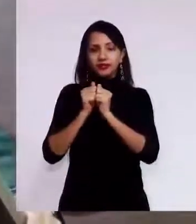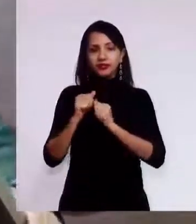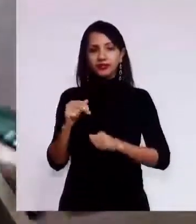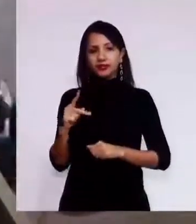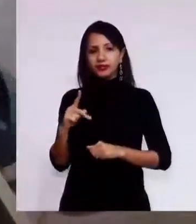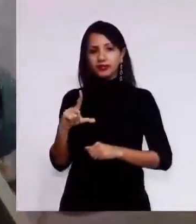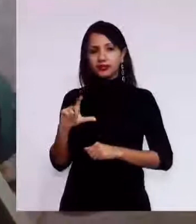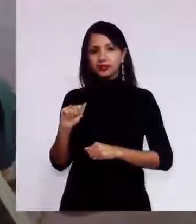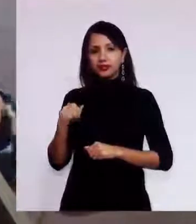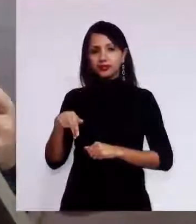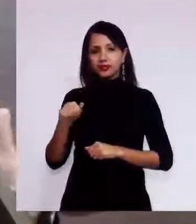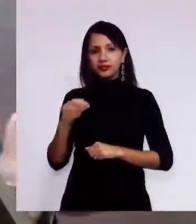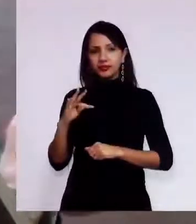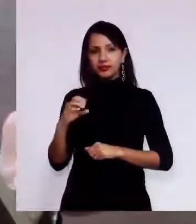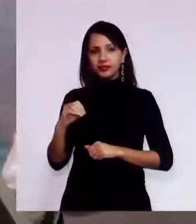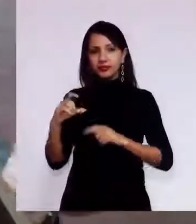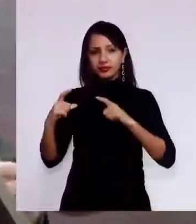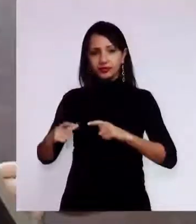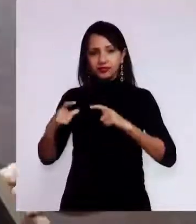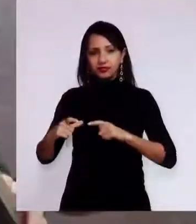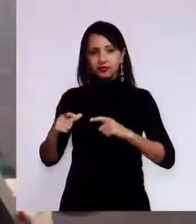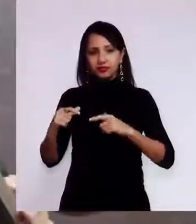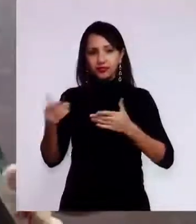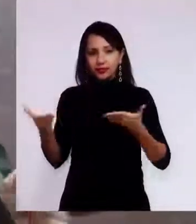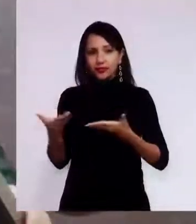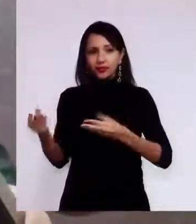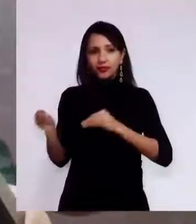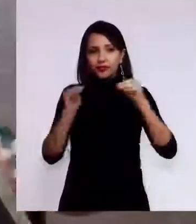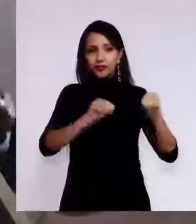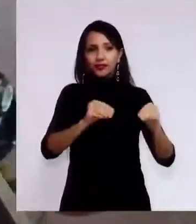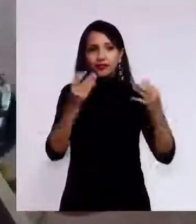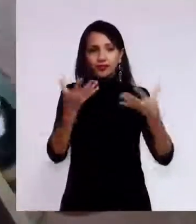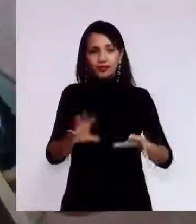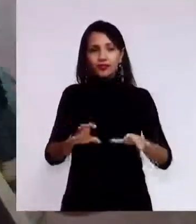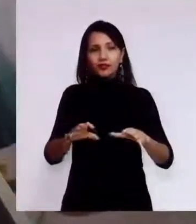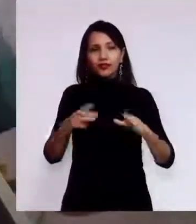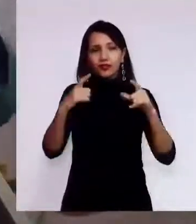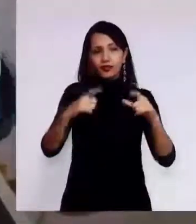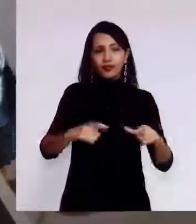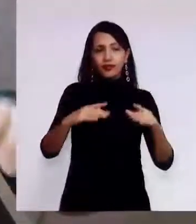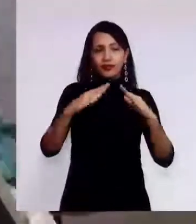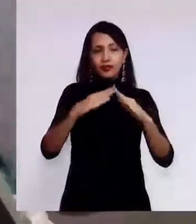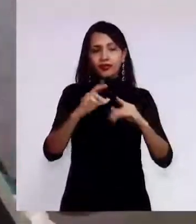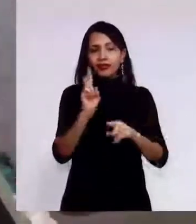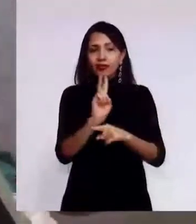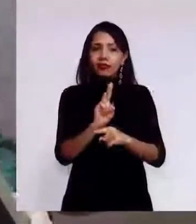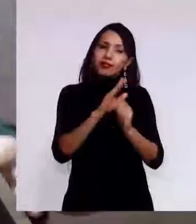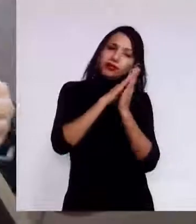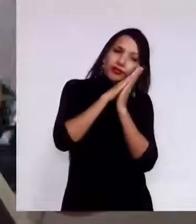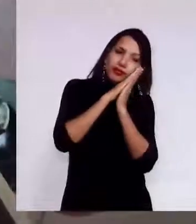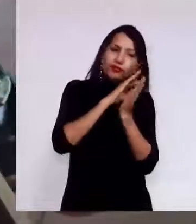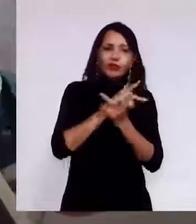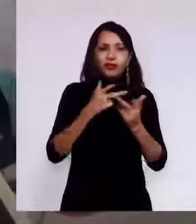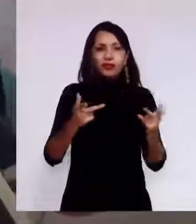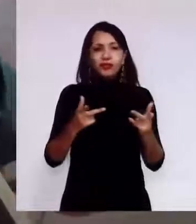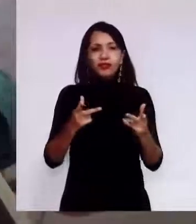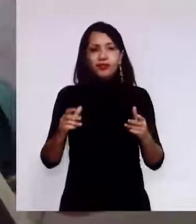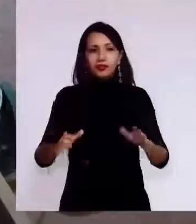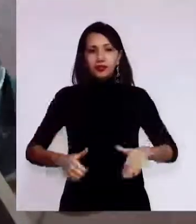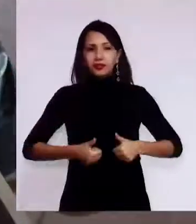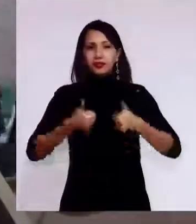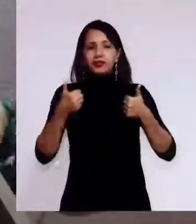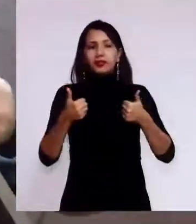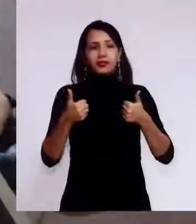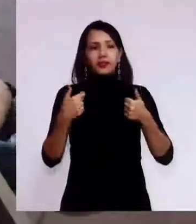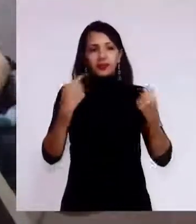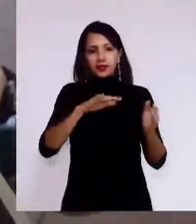Planalto. Não é? E hoje ele não quer ir para nenhuma casa de repouso ou uma casa de recuperação. É necessário, então, um